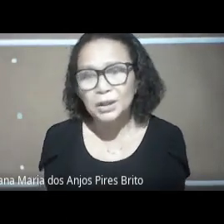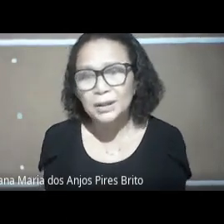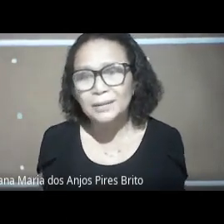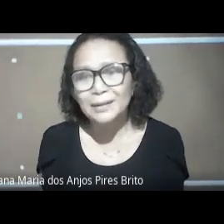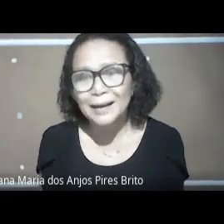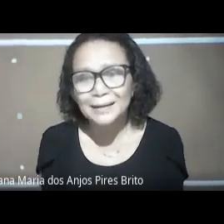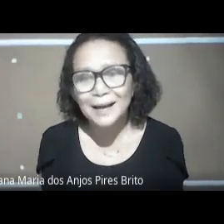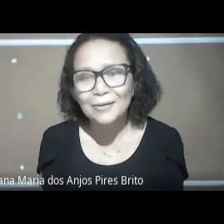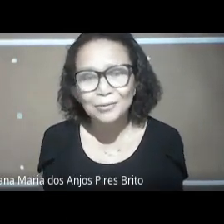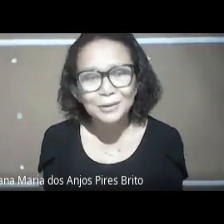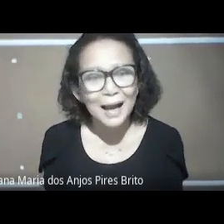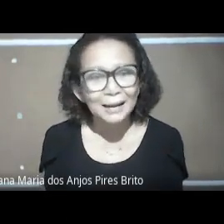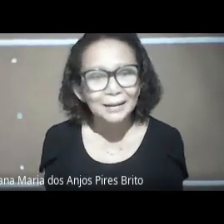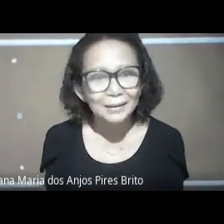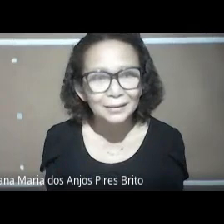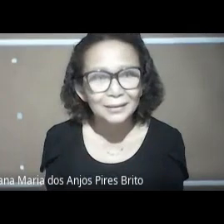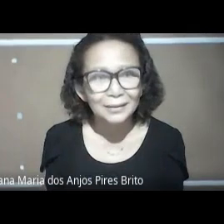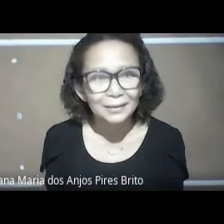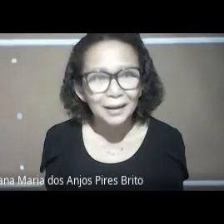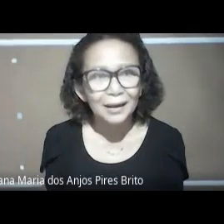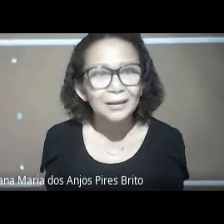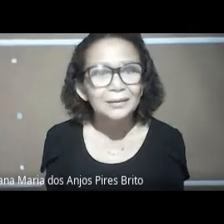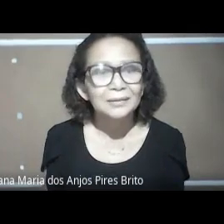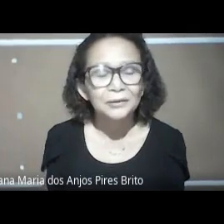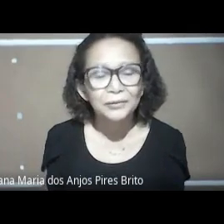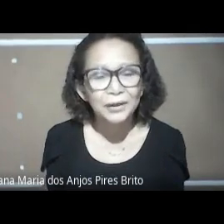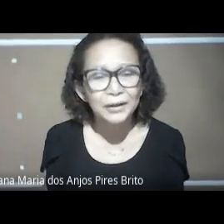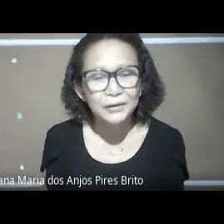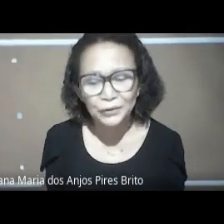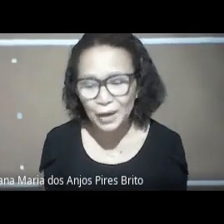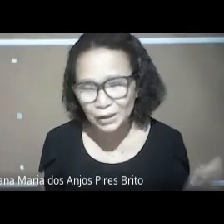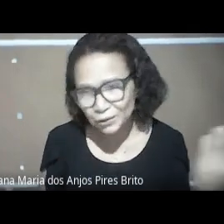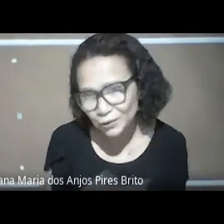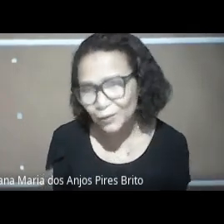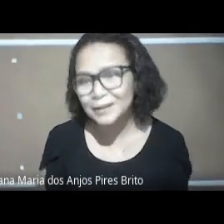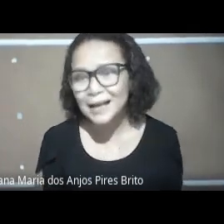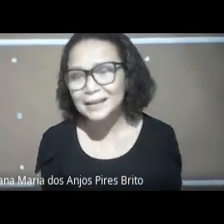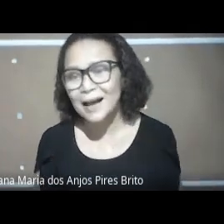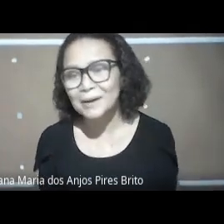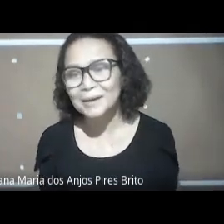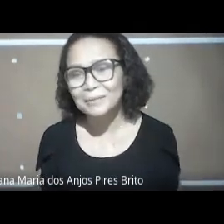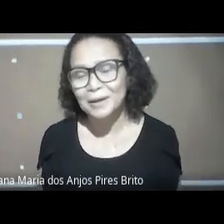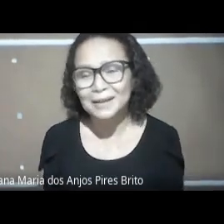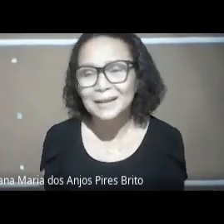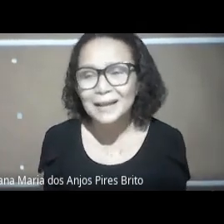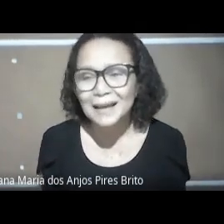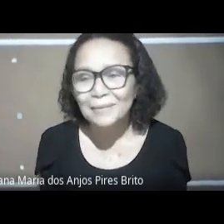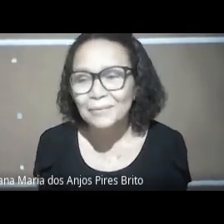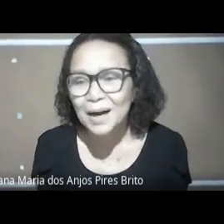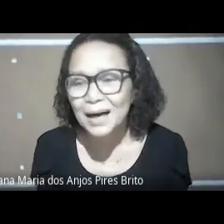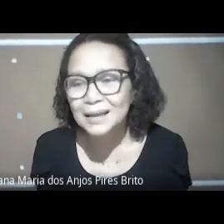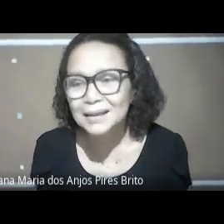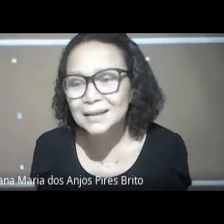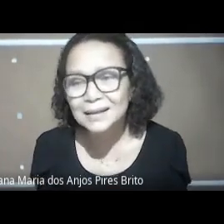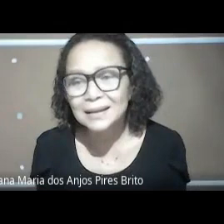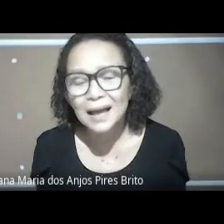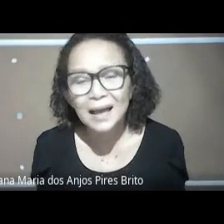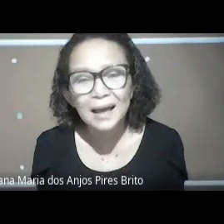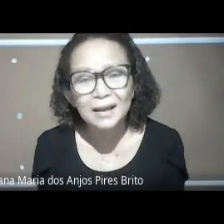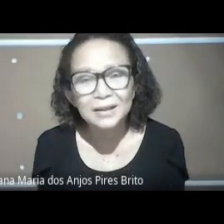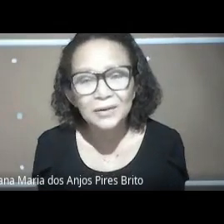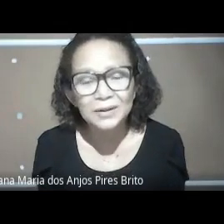Lamentavelmente, a gente tem 3 alunos aqui, tá? Difícil, acho que os outros já sabem livres.